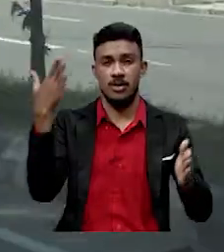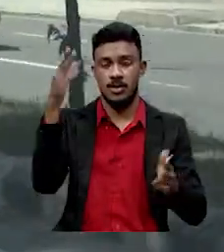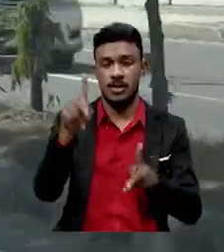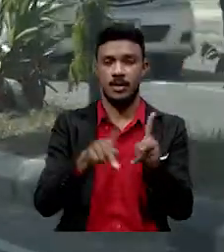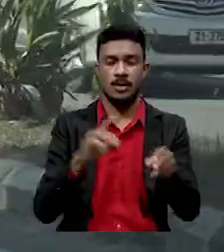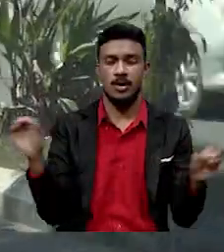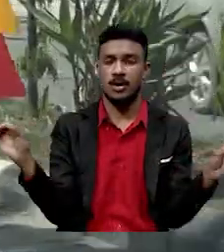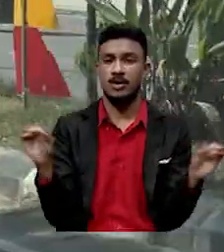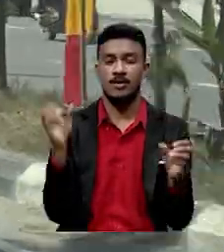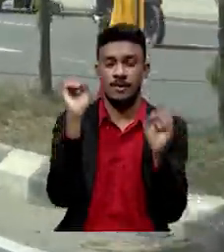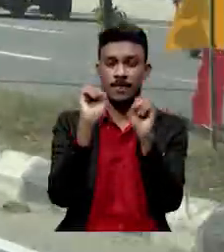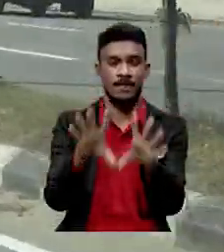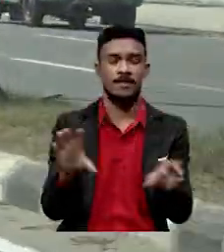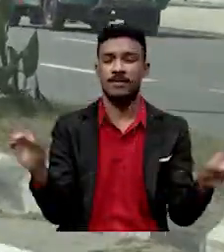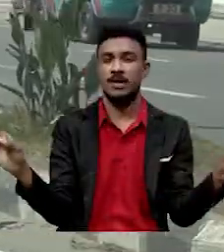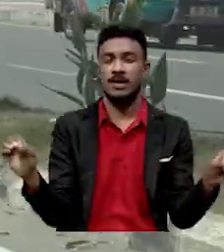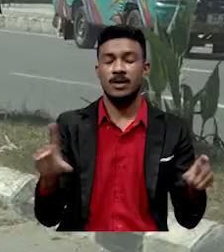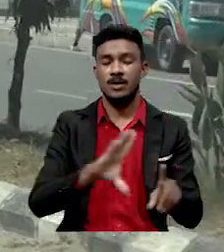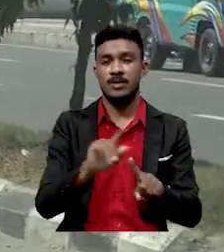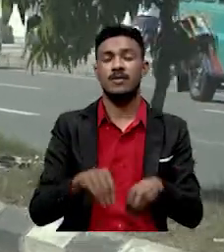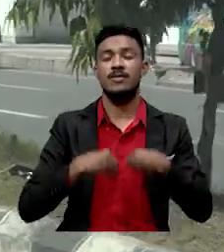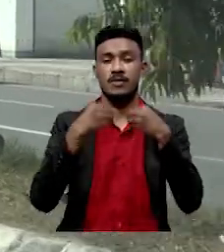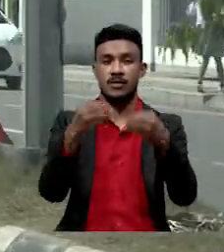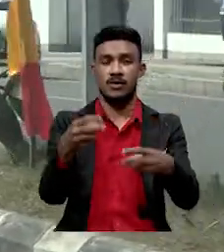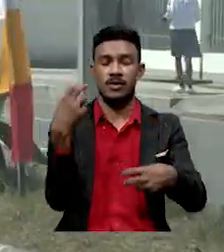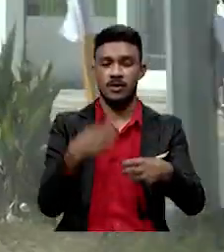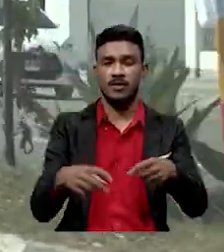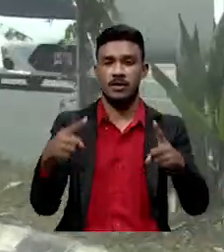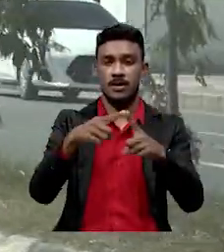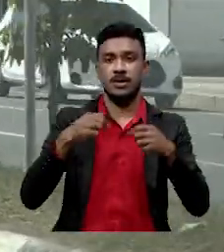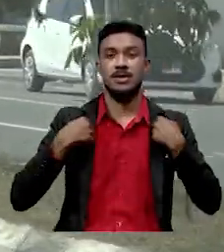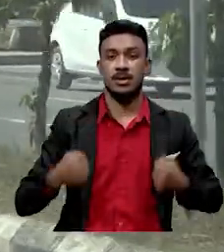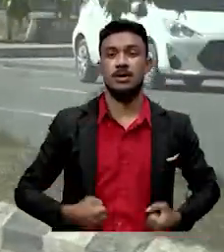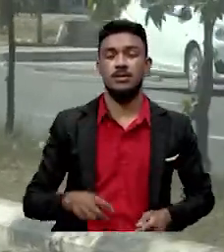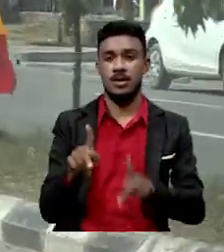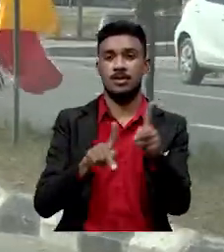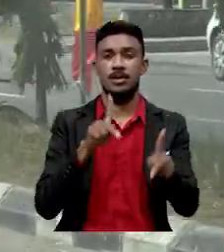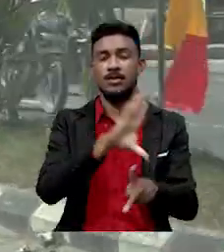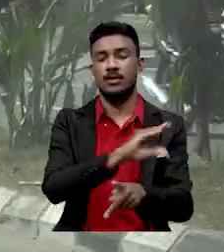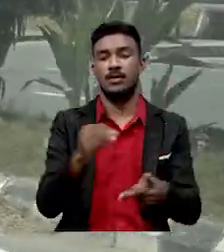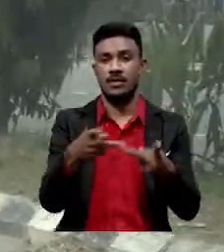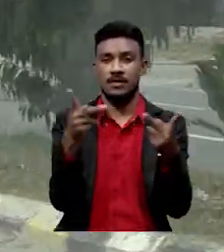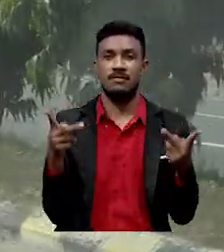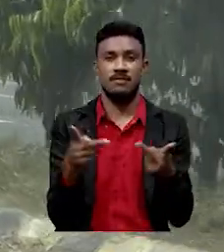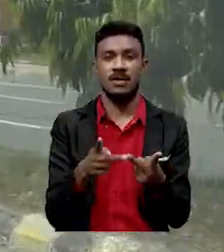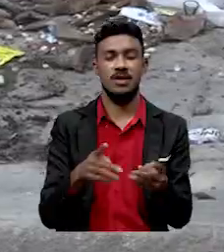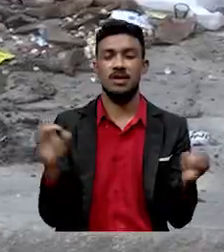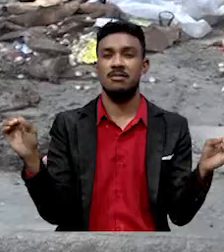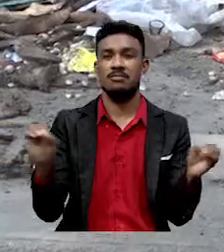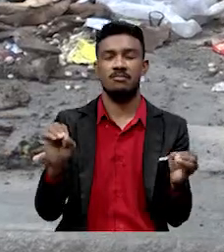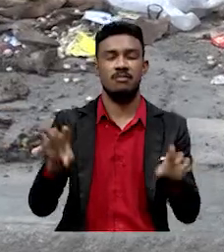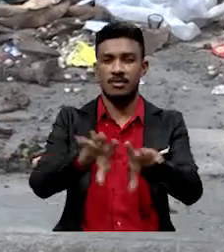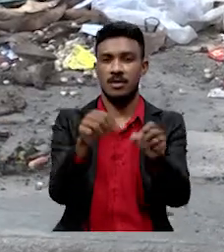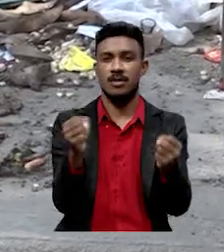la tuir nia fatin, se foi impacto ba saúde e maniang no halo ambiente iha comunidade la saudável no